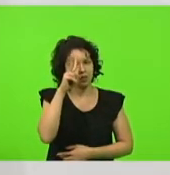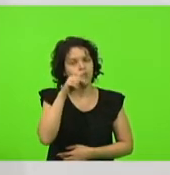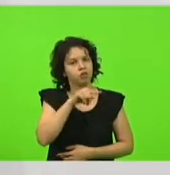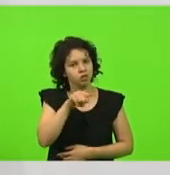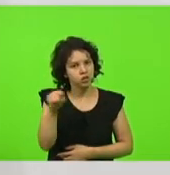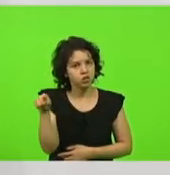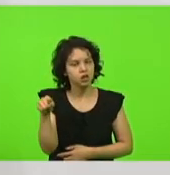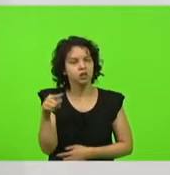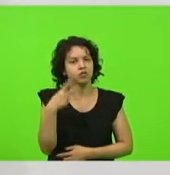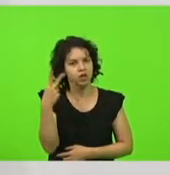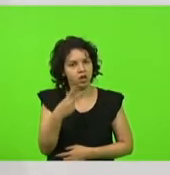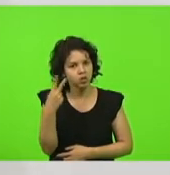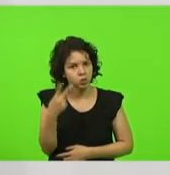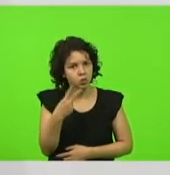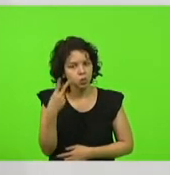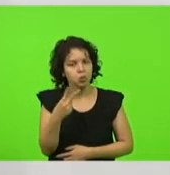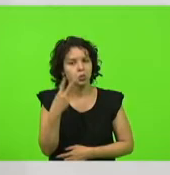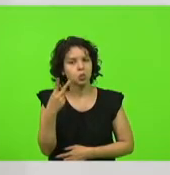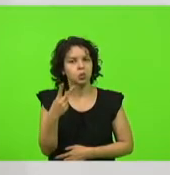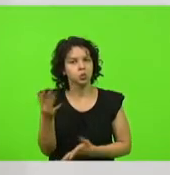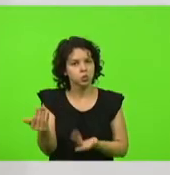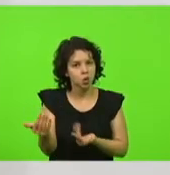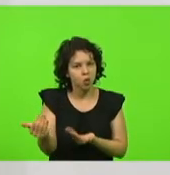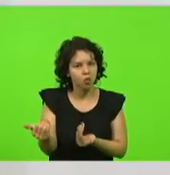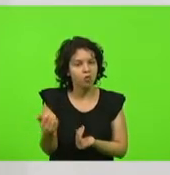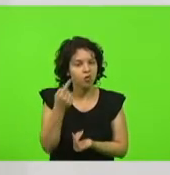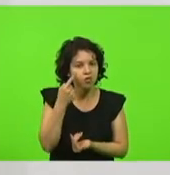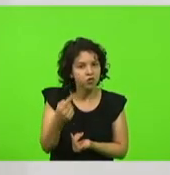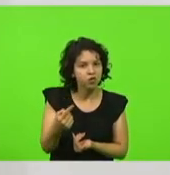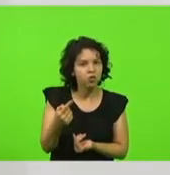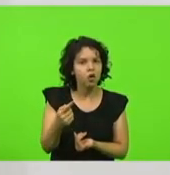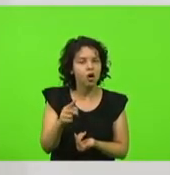mirim, viram quanto custa a corrupção?